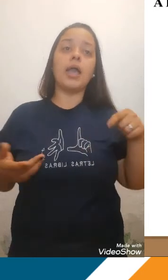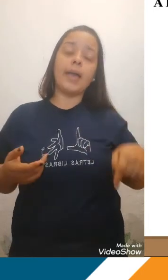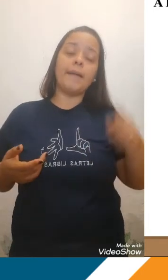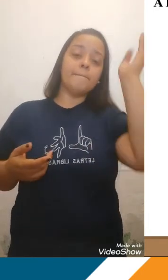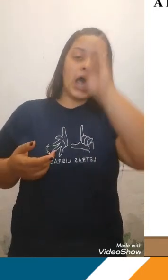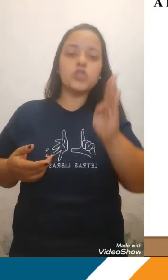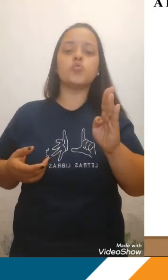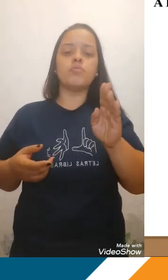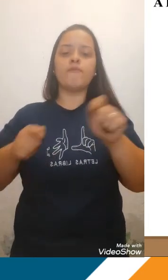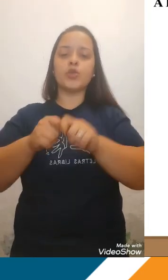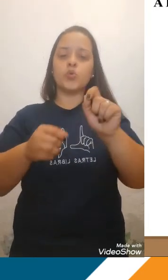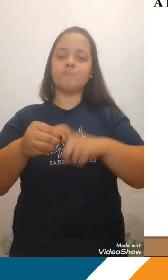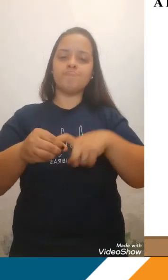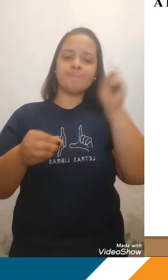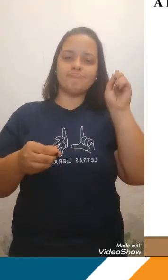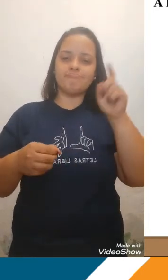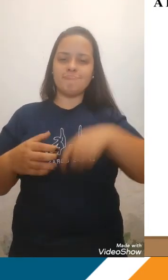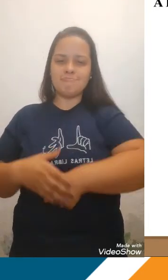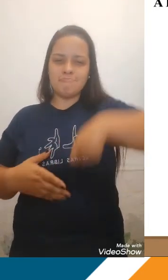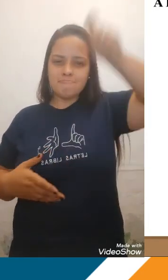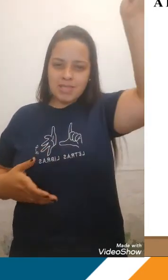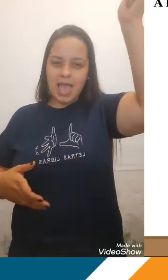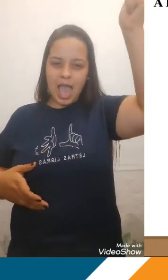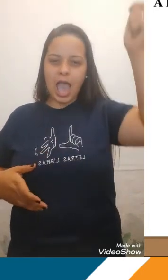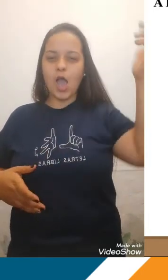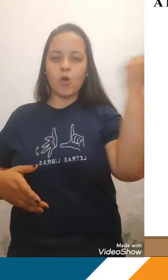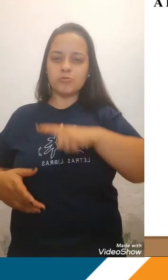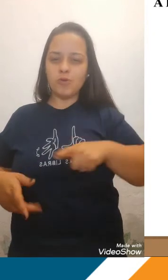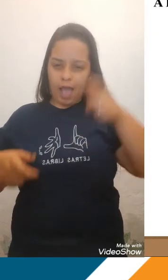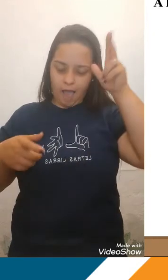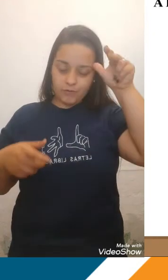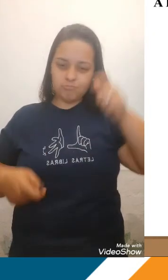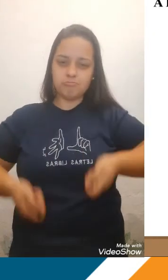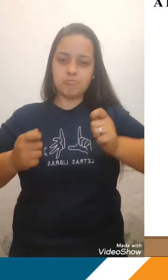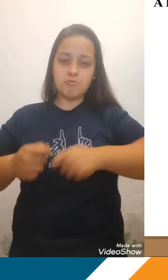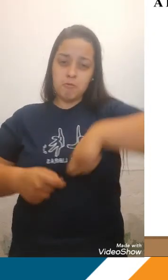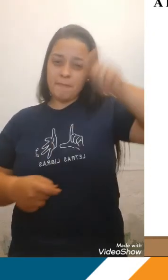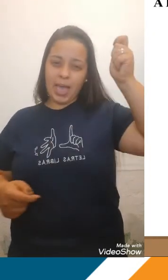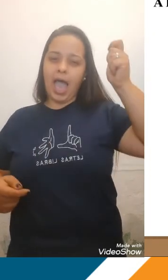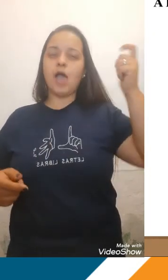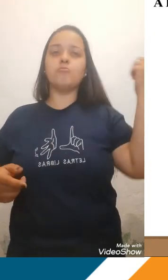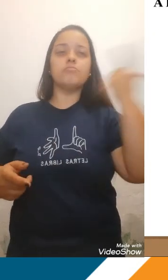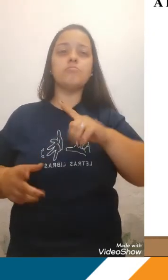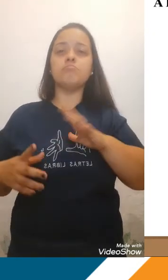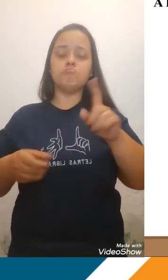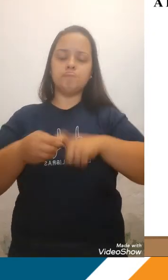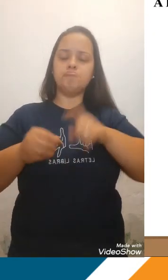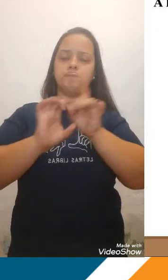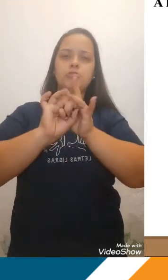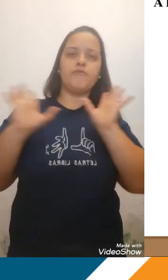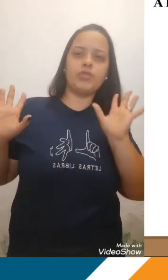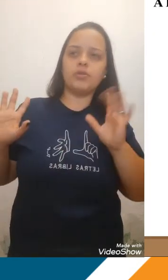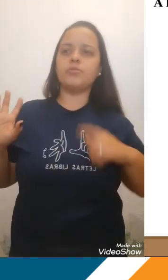era o bastante, era necessário também ter essa independência reconhecida. Após a declaração, acontecem no